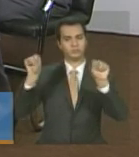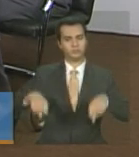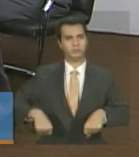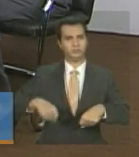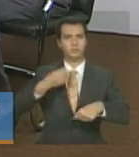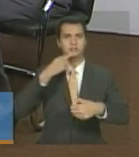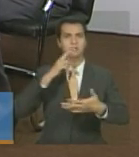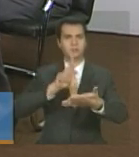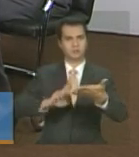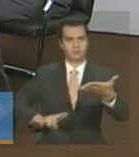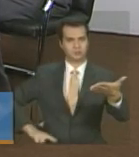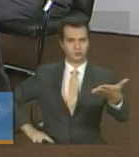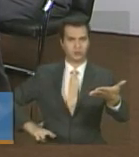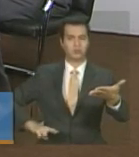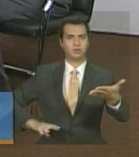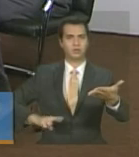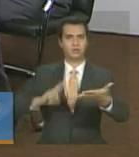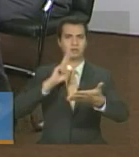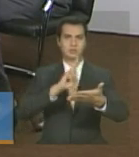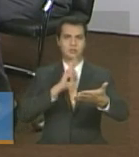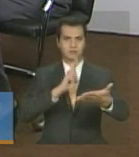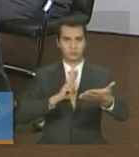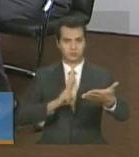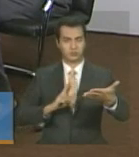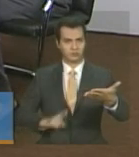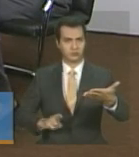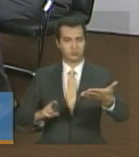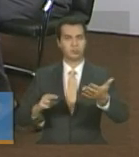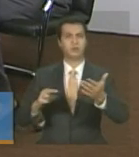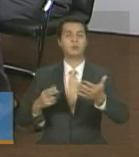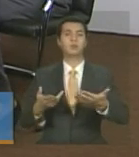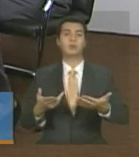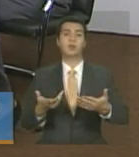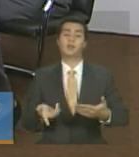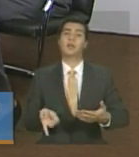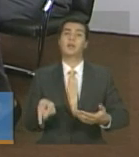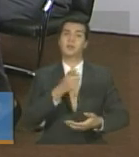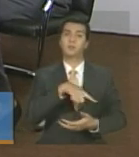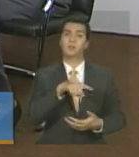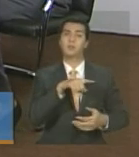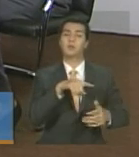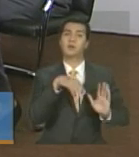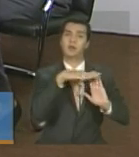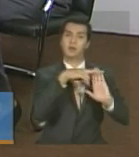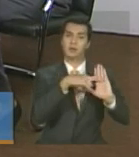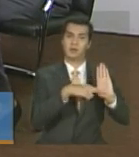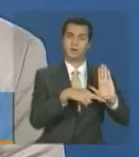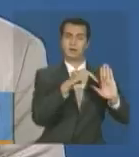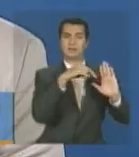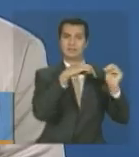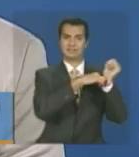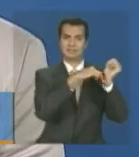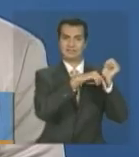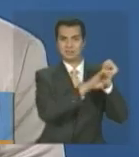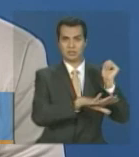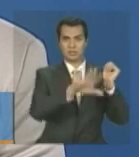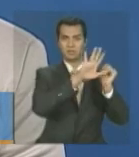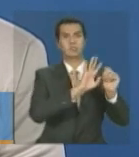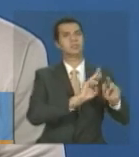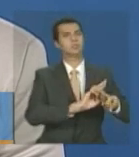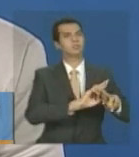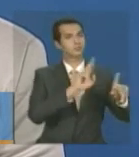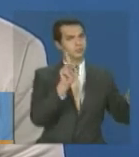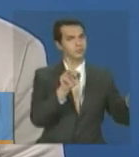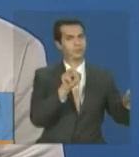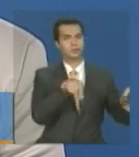que é um pouquinho diferente da política geral de senhas, que a Cristina vai poder explicar um pouquinho melhor. E aí a gente vai